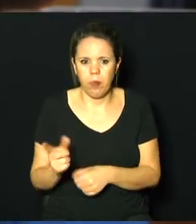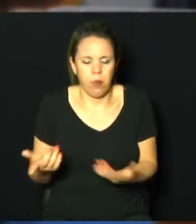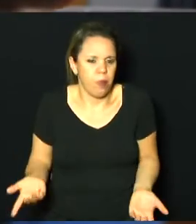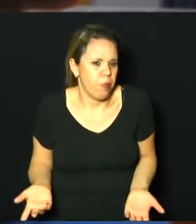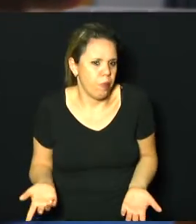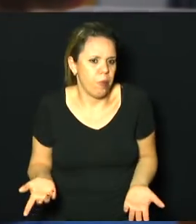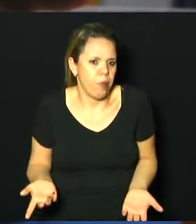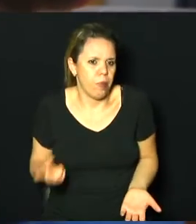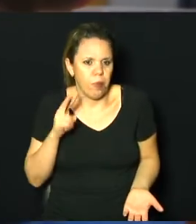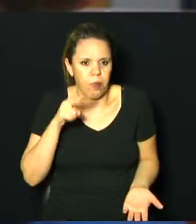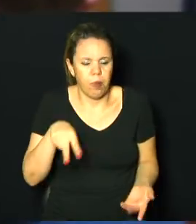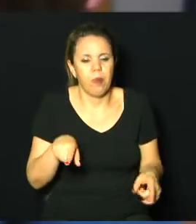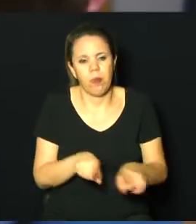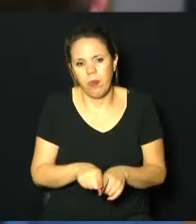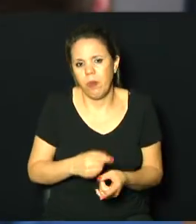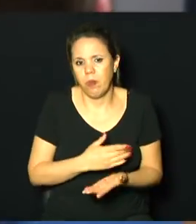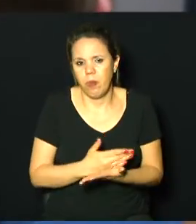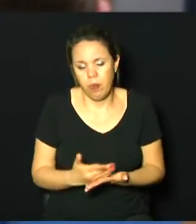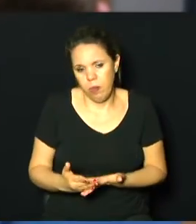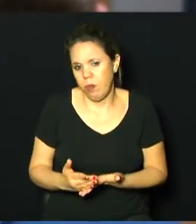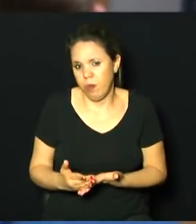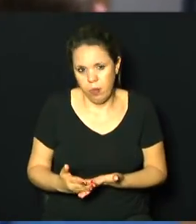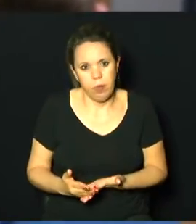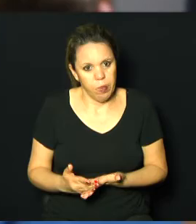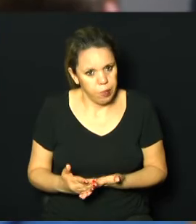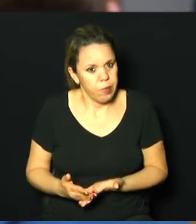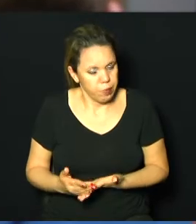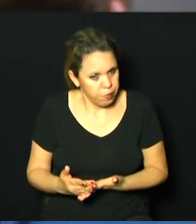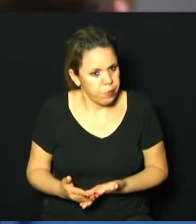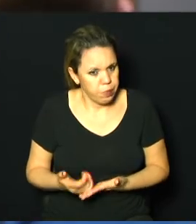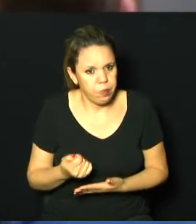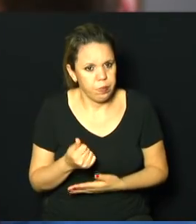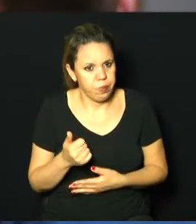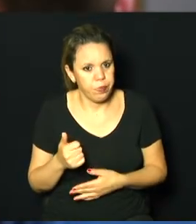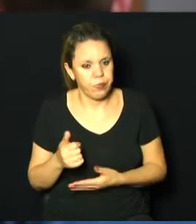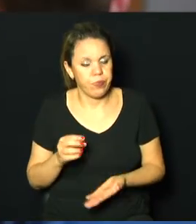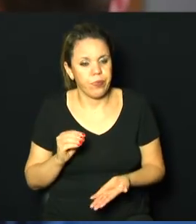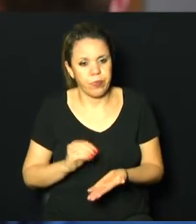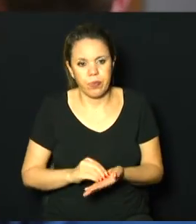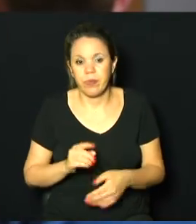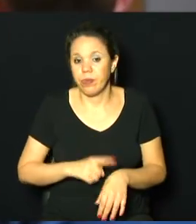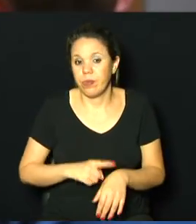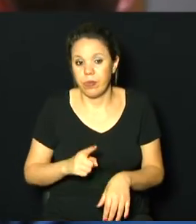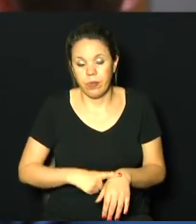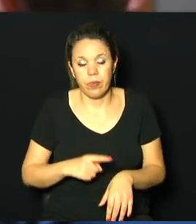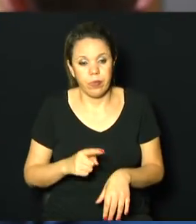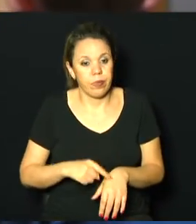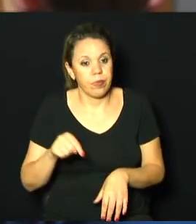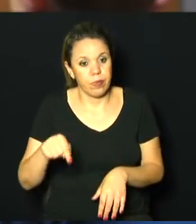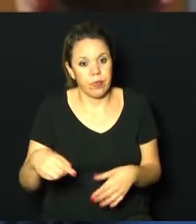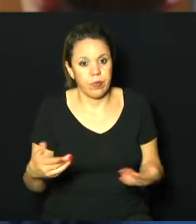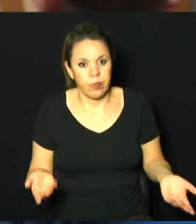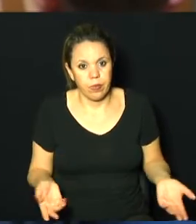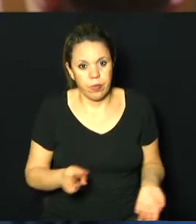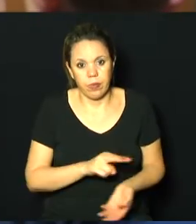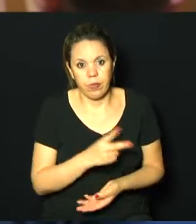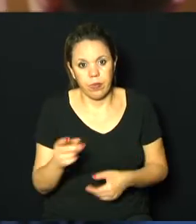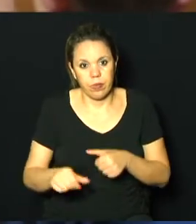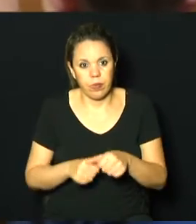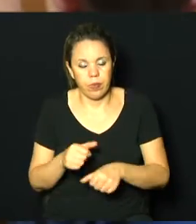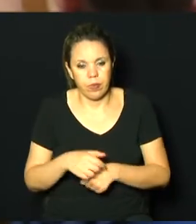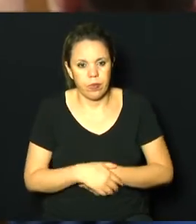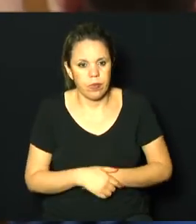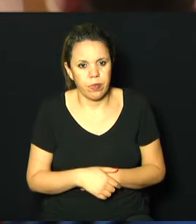aí eu vejo que isso também a gente começa a trazer um pouco daquela falta de tempo para esse tempo. Inverteu né?